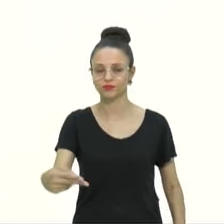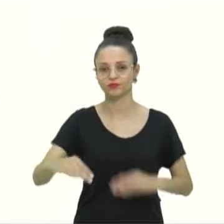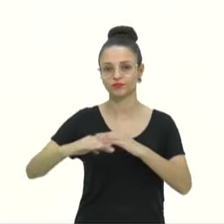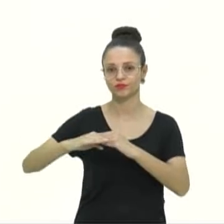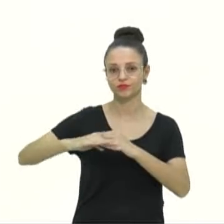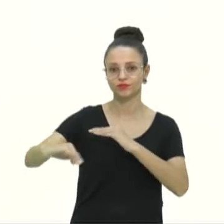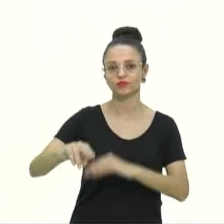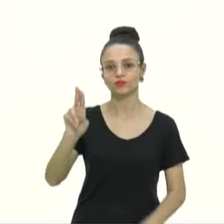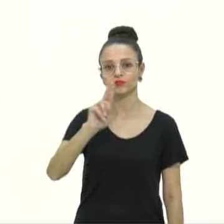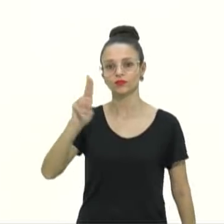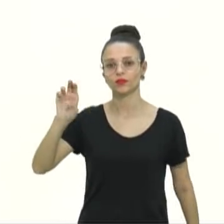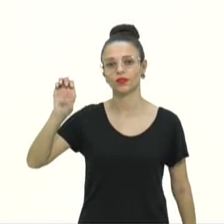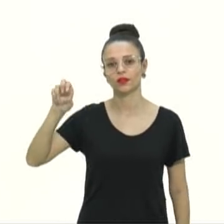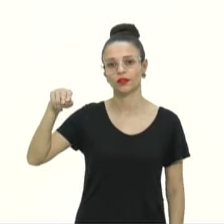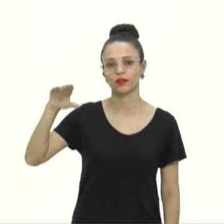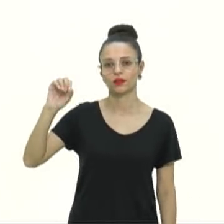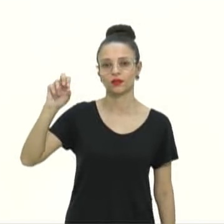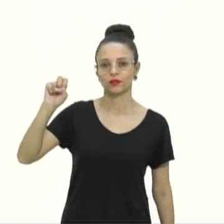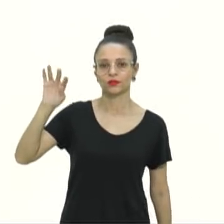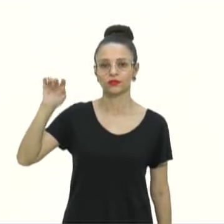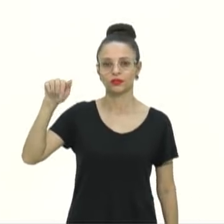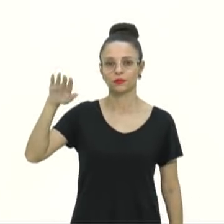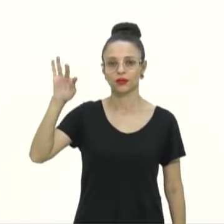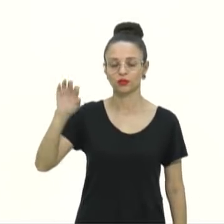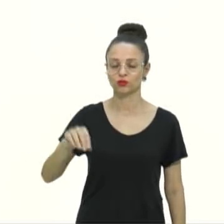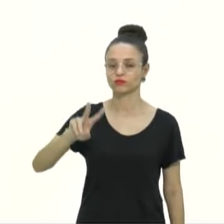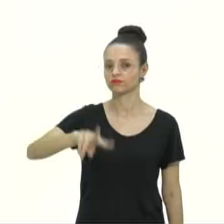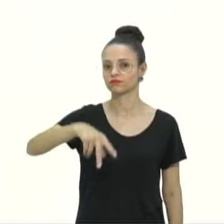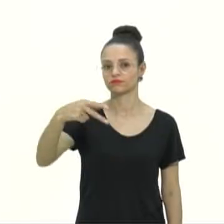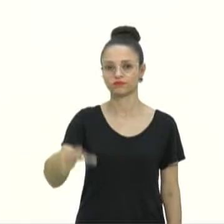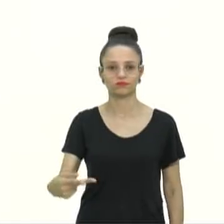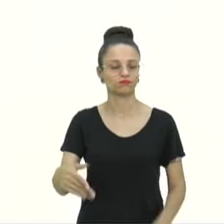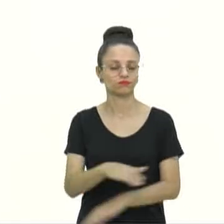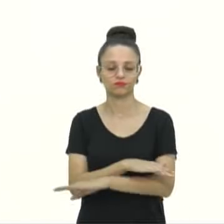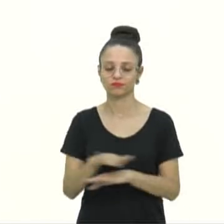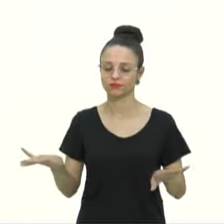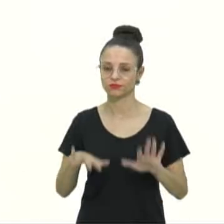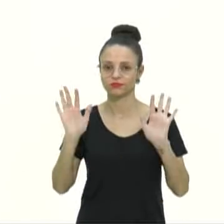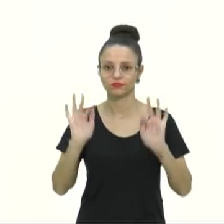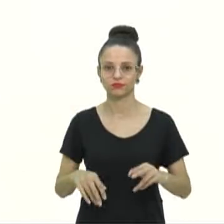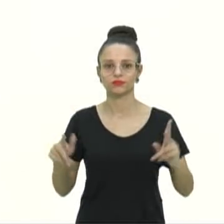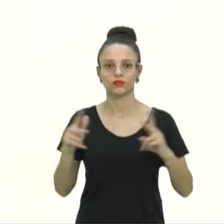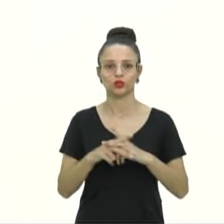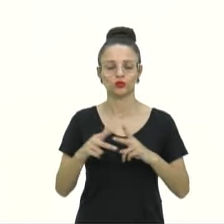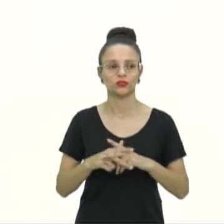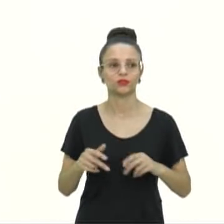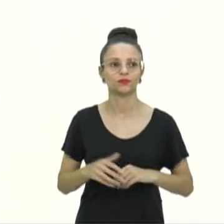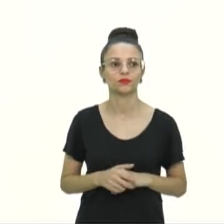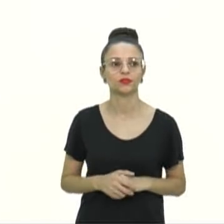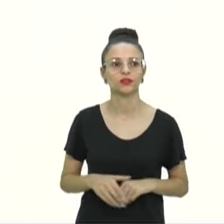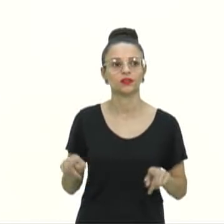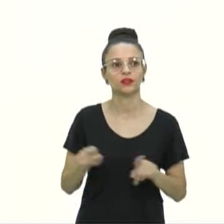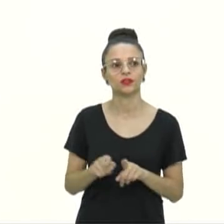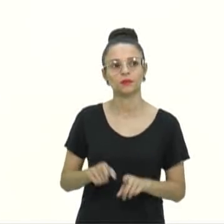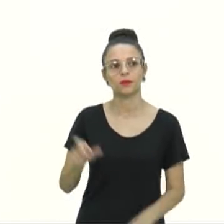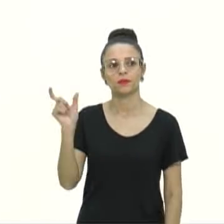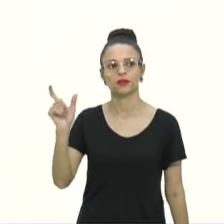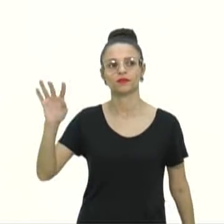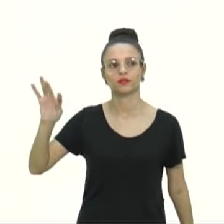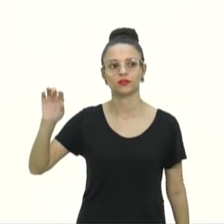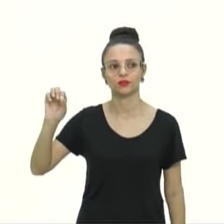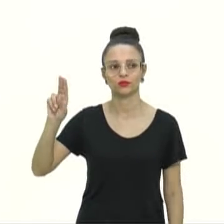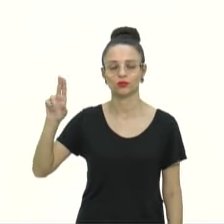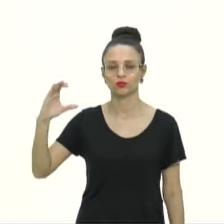encostamento. Esta ação encerra imediatamente a luta. Outras palavras como touché e pin também